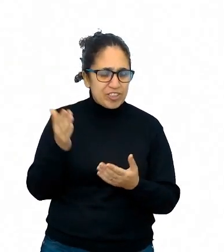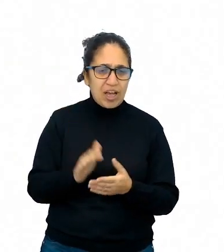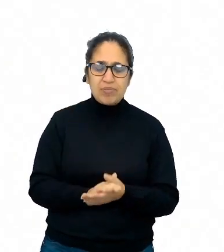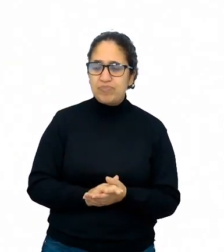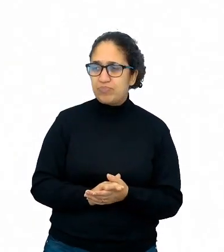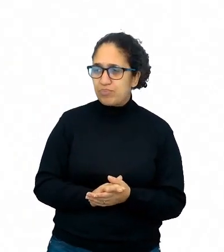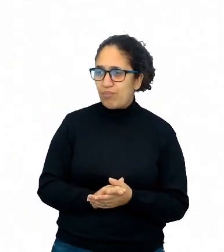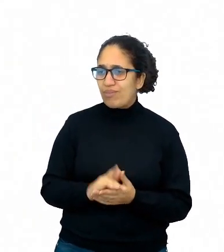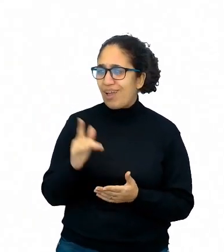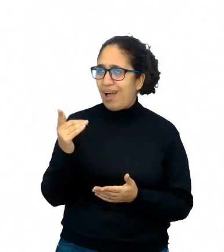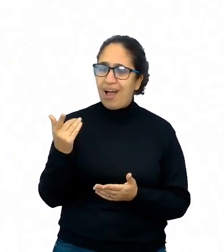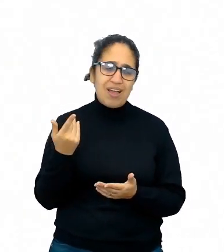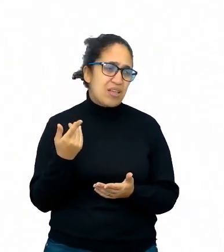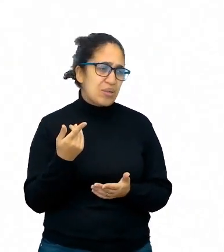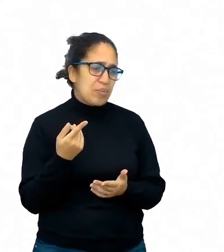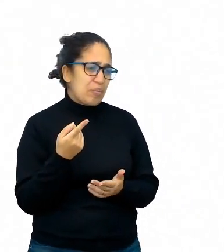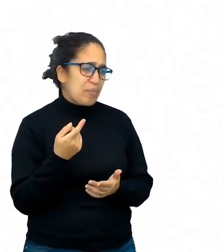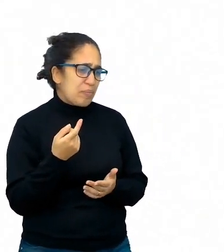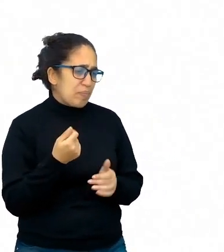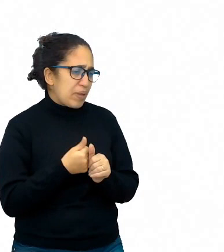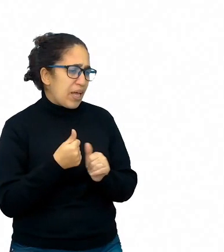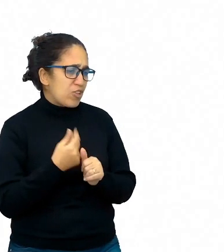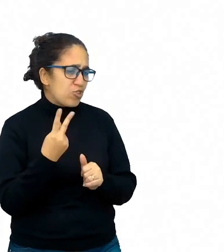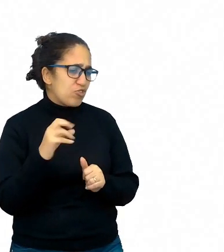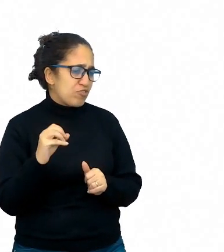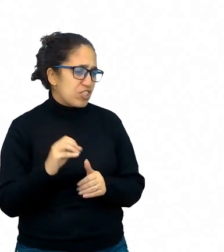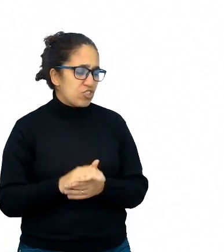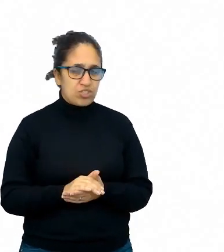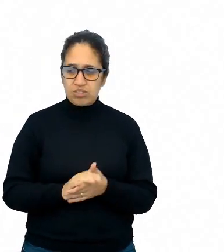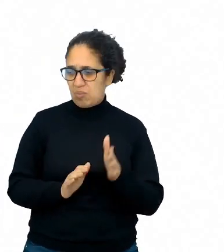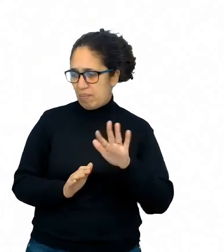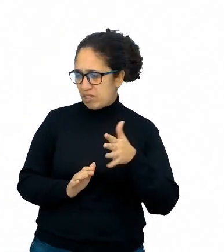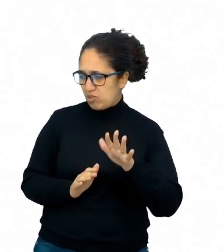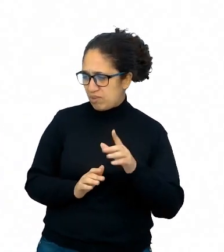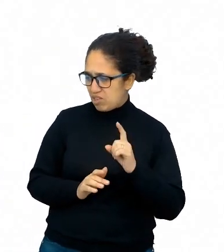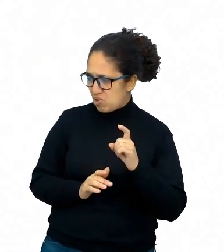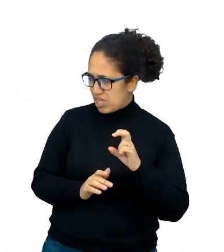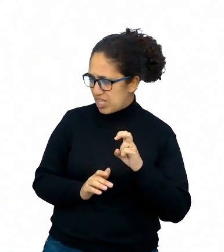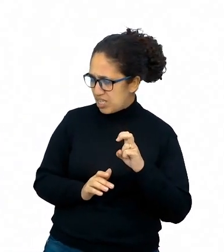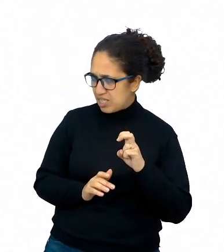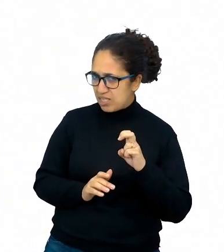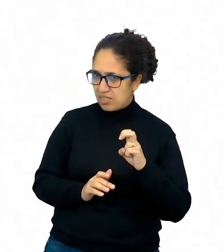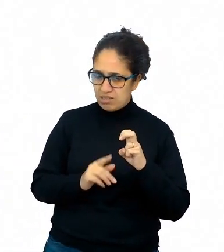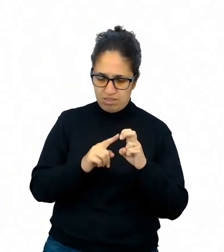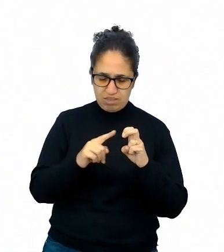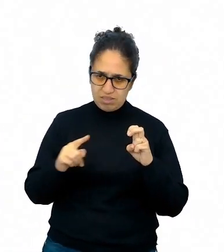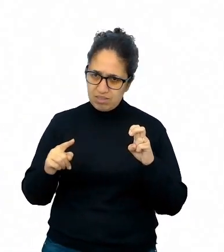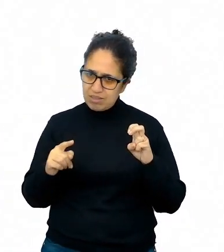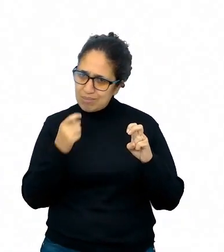assim, algo próximo de 20. Ele vai falar, mais ou menos 15. Será que o 15 está tão